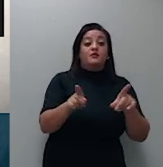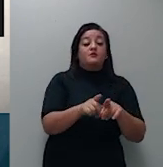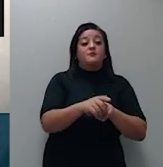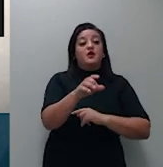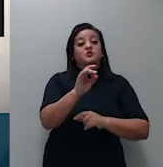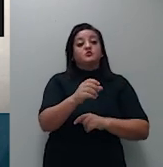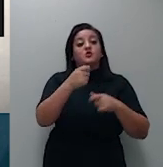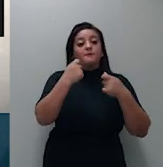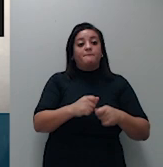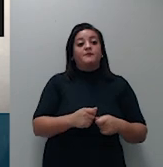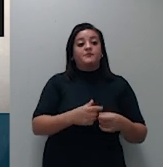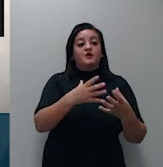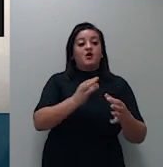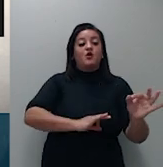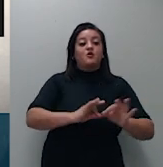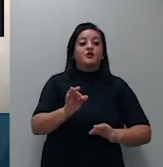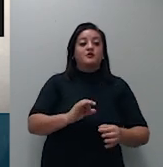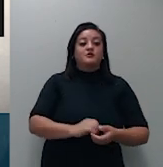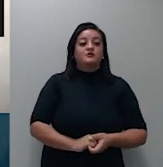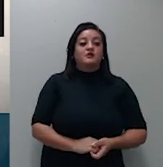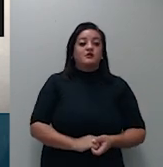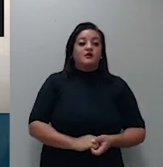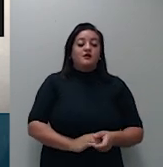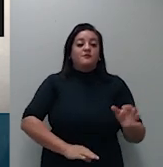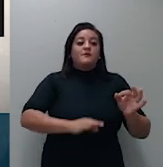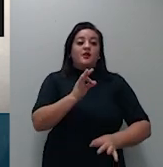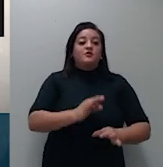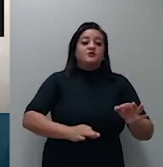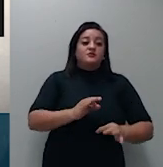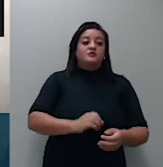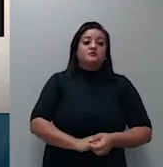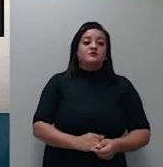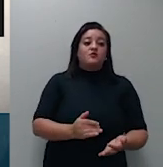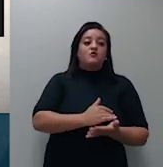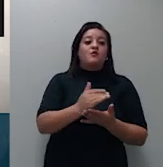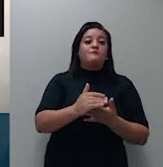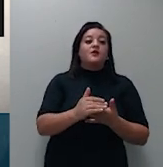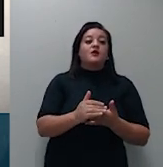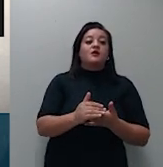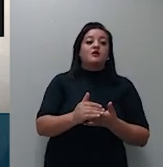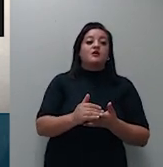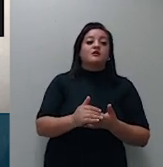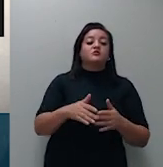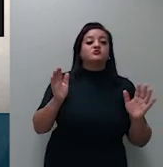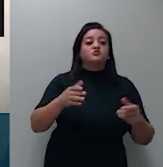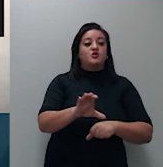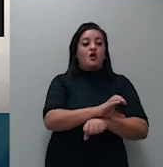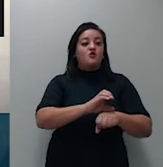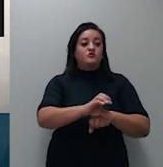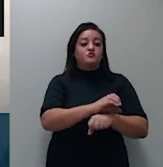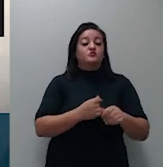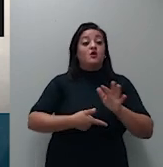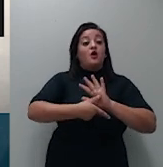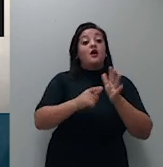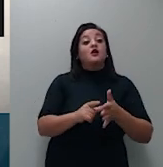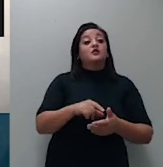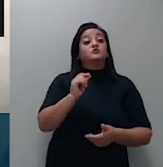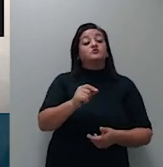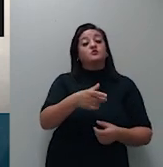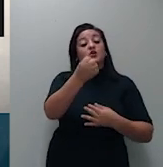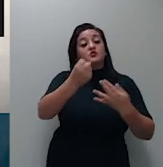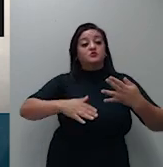somente passou a ser estabelecido pelo ordenamento jurídico com entrada em vigor da atual constituição